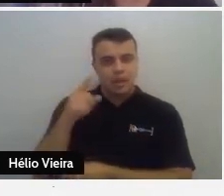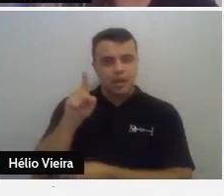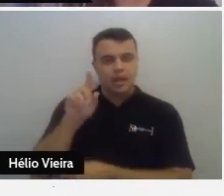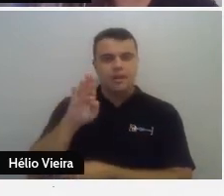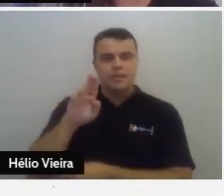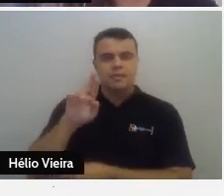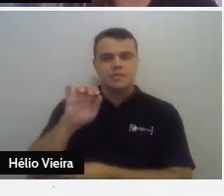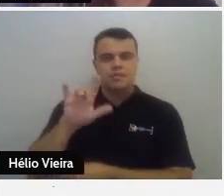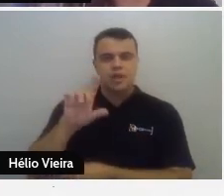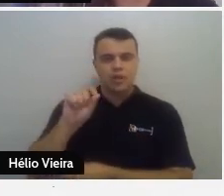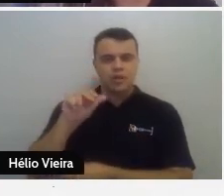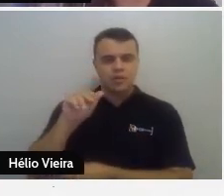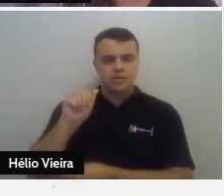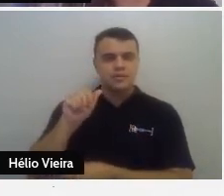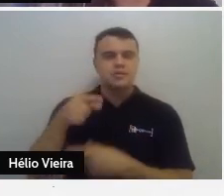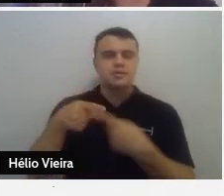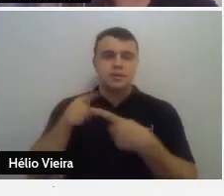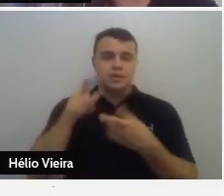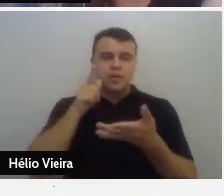se consegue também